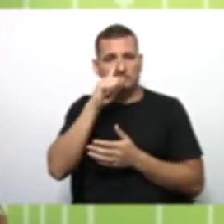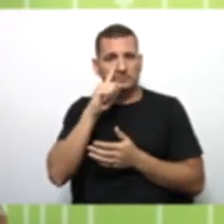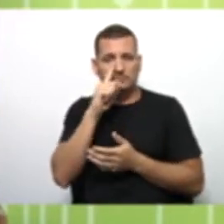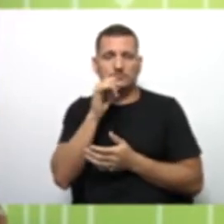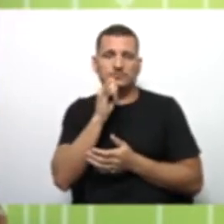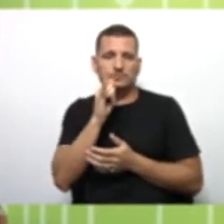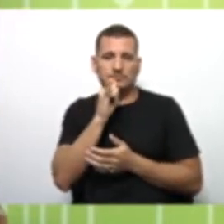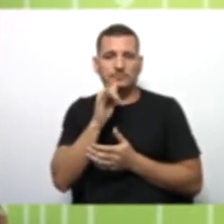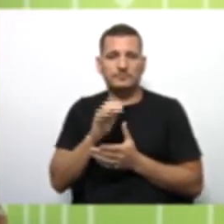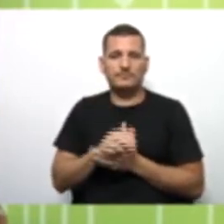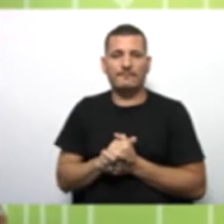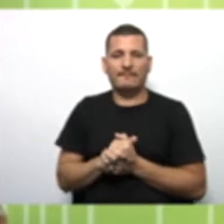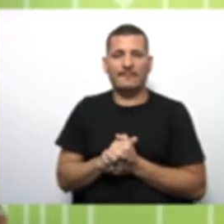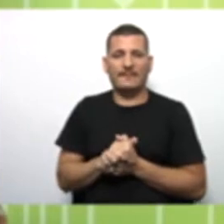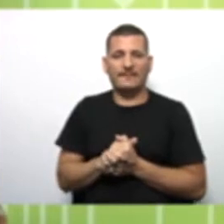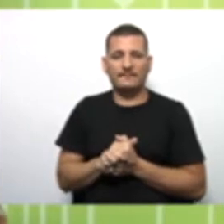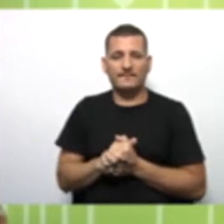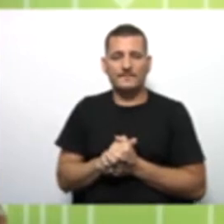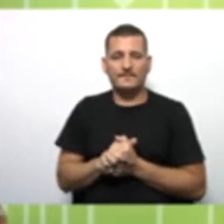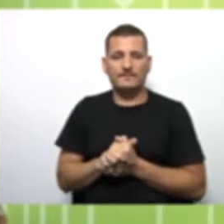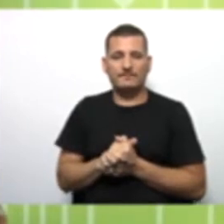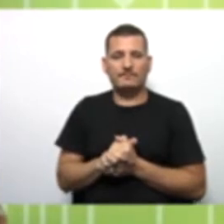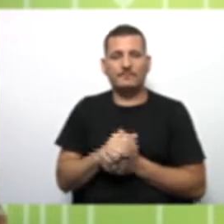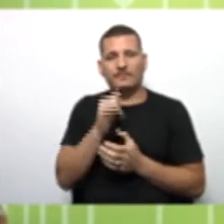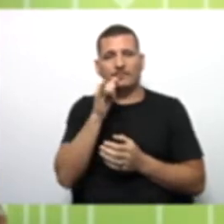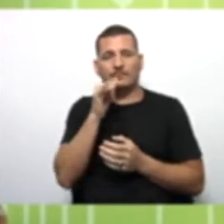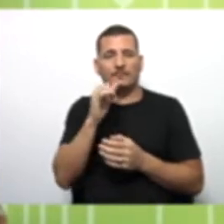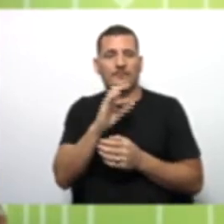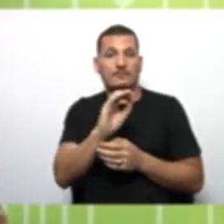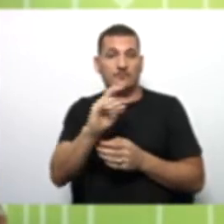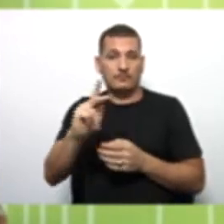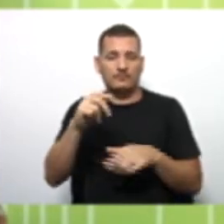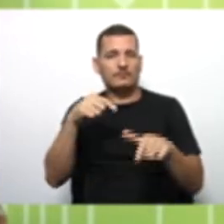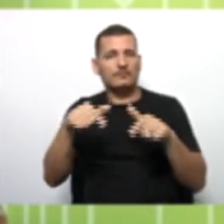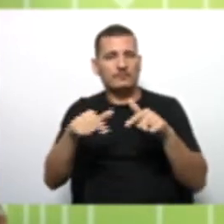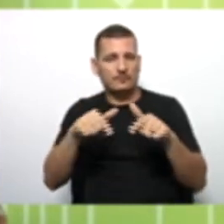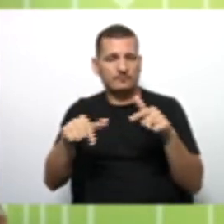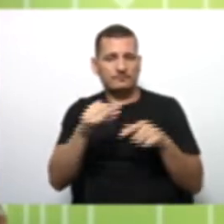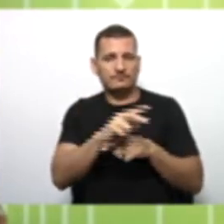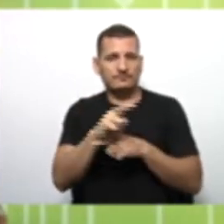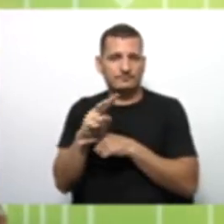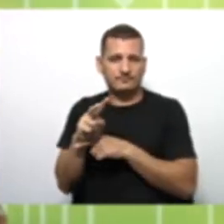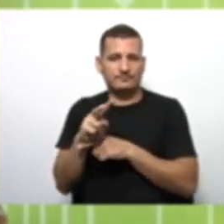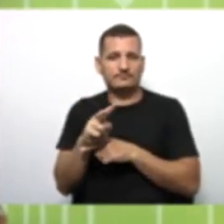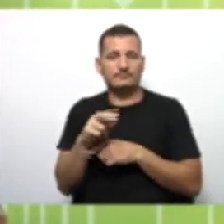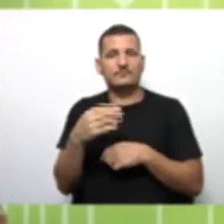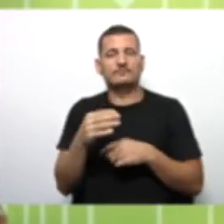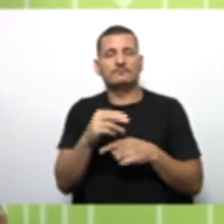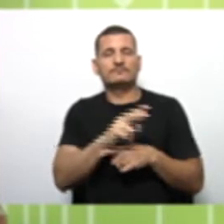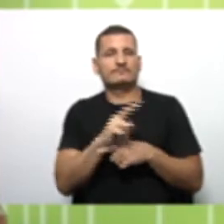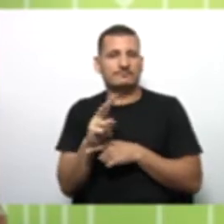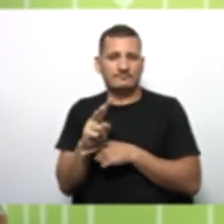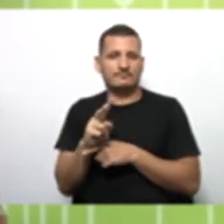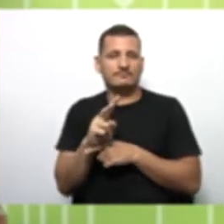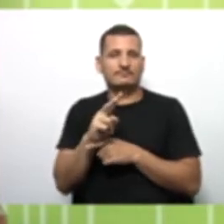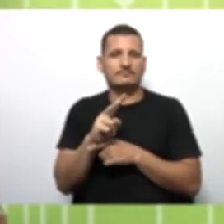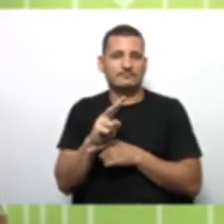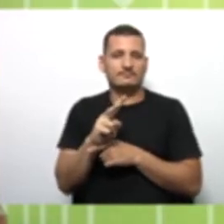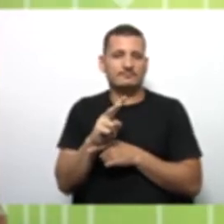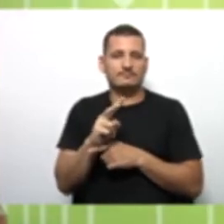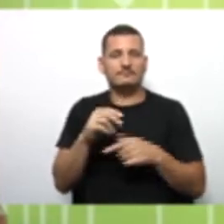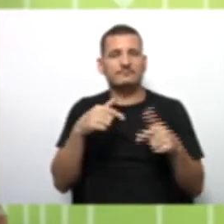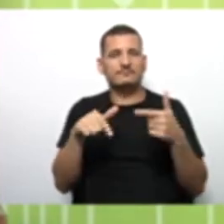exemplo, troca. A gente está trabalhando numa cooperativa de crédito. Né? A gente tem lá, vamos trabalhar com empréstimo, professor Ademar, né? Vamos trabalhar